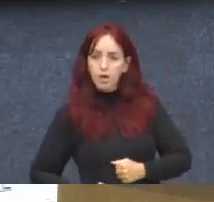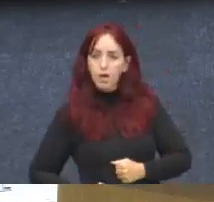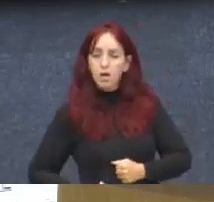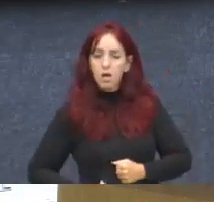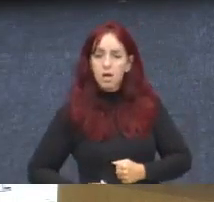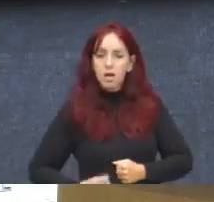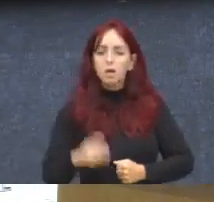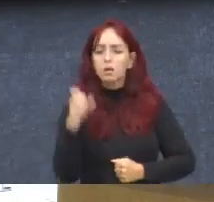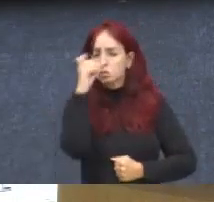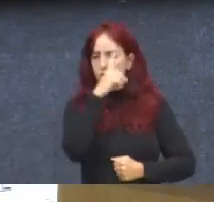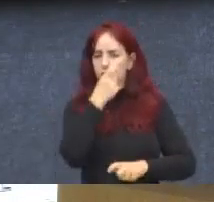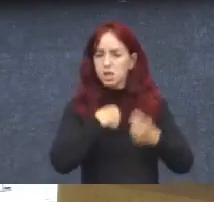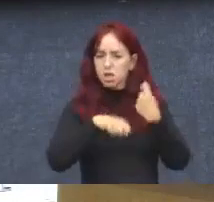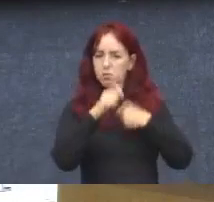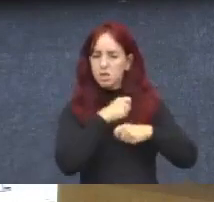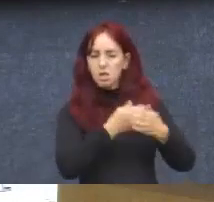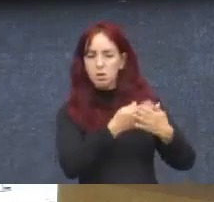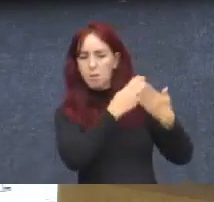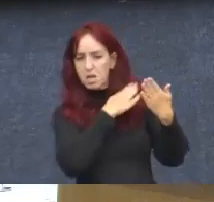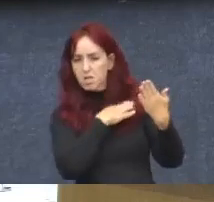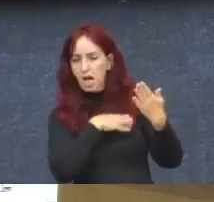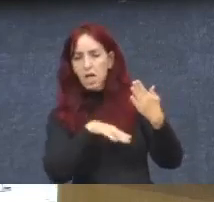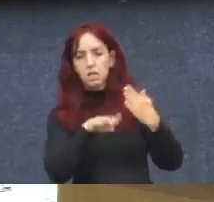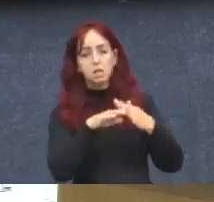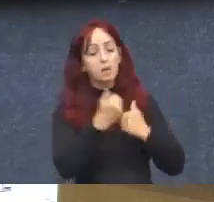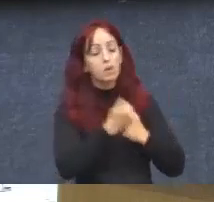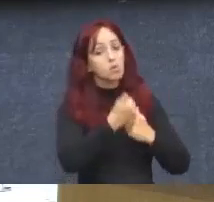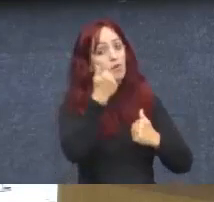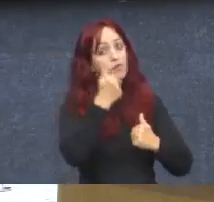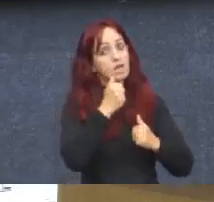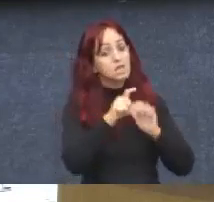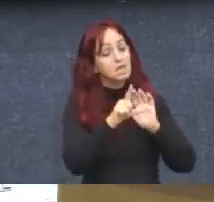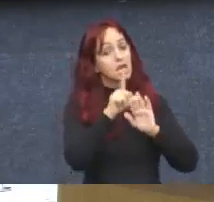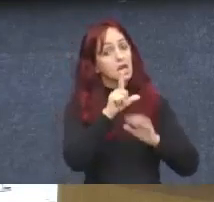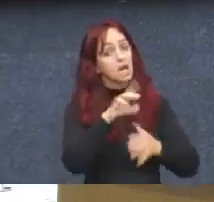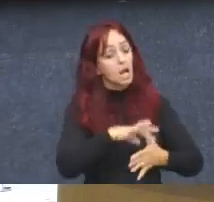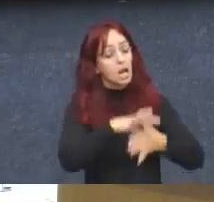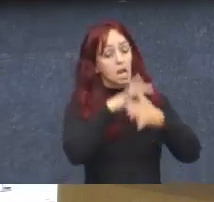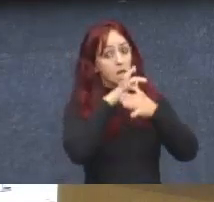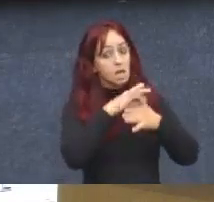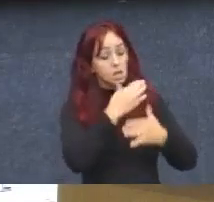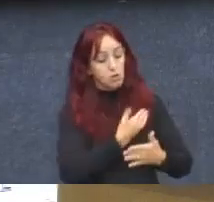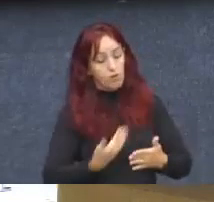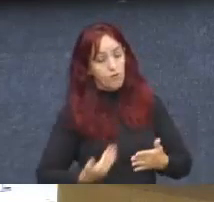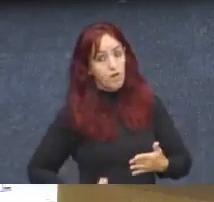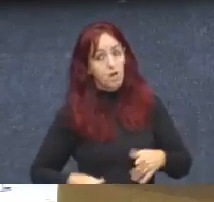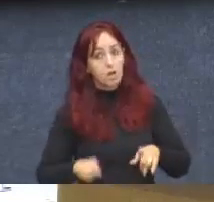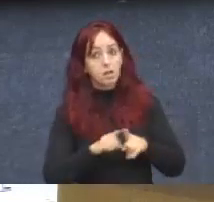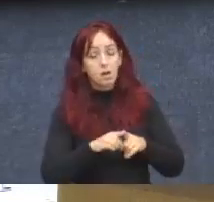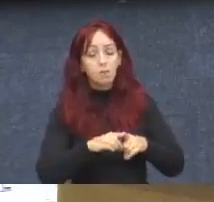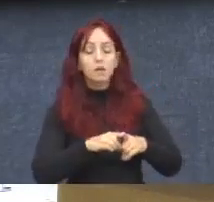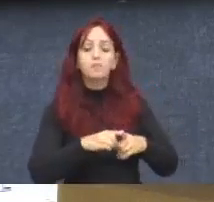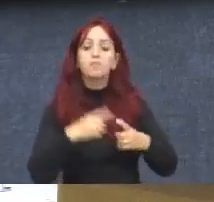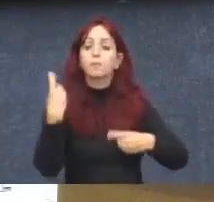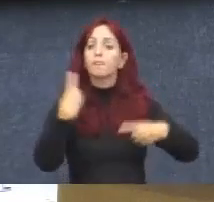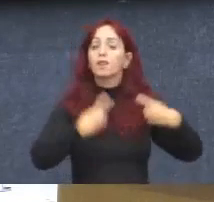administração passada, como vice-líder de governo nesse governo, depois disputando a eleição para a presidência da